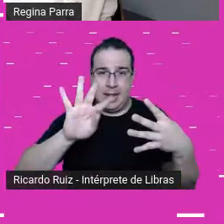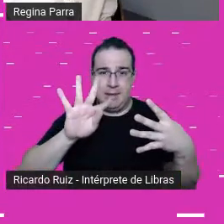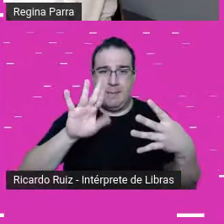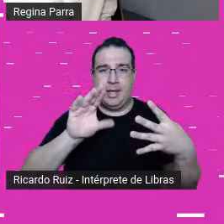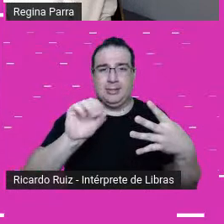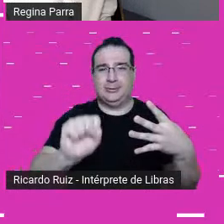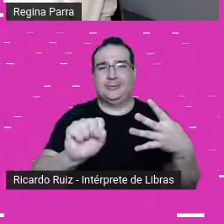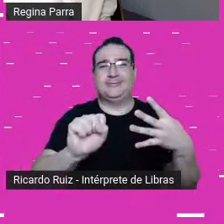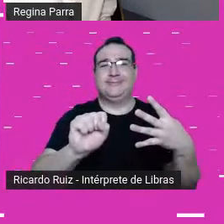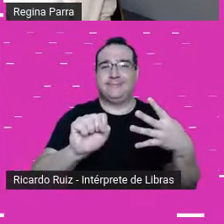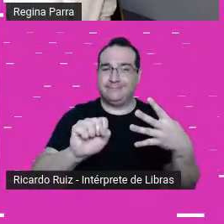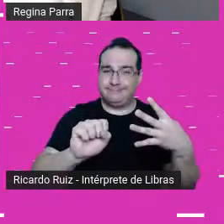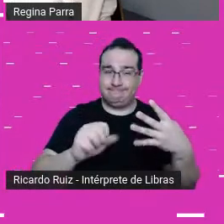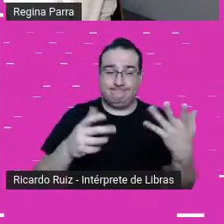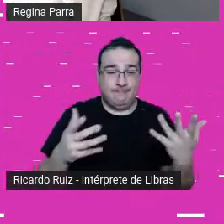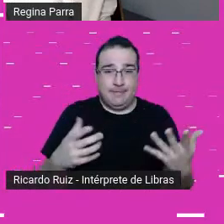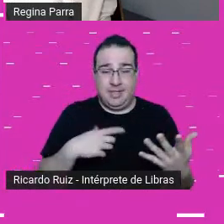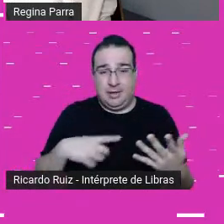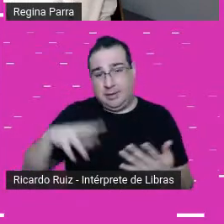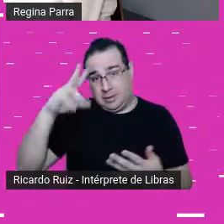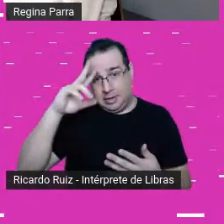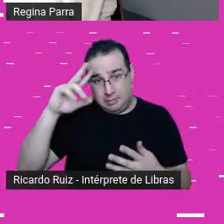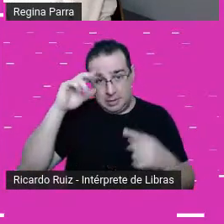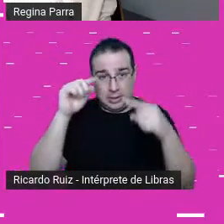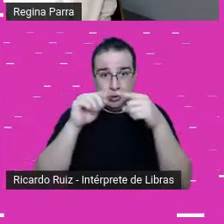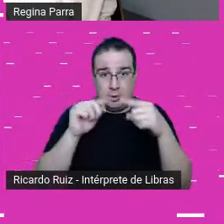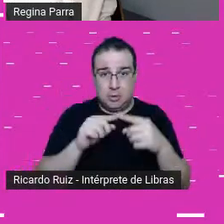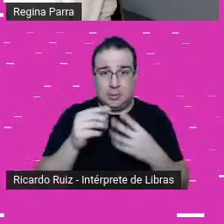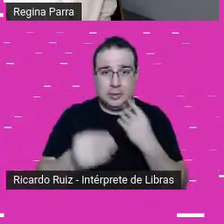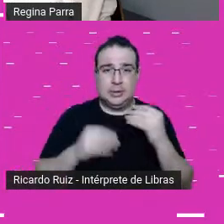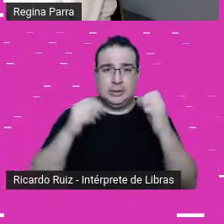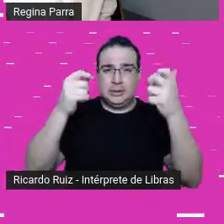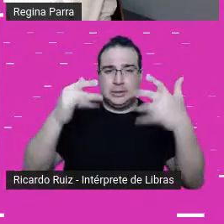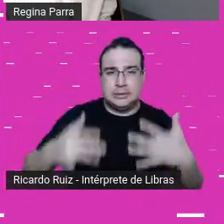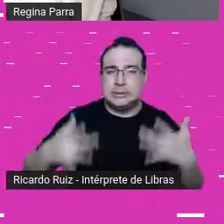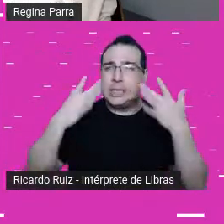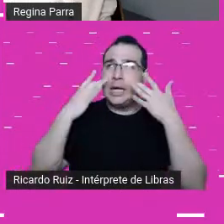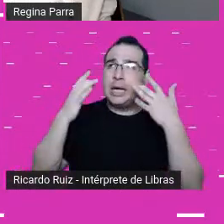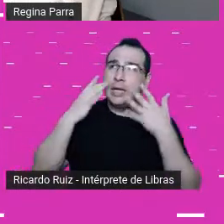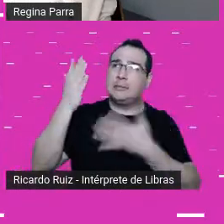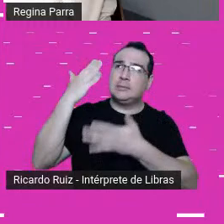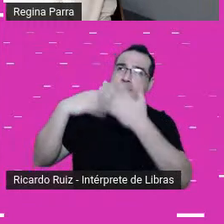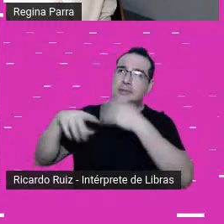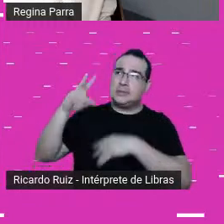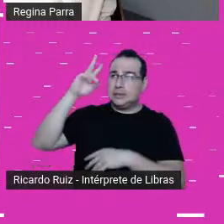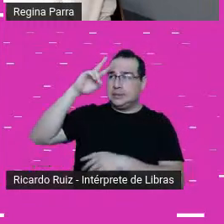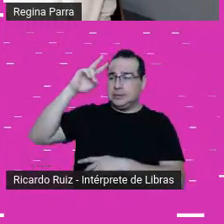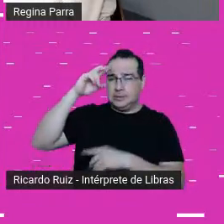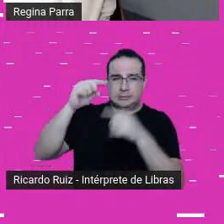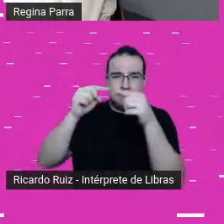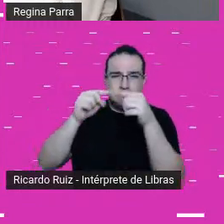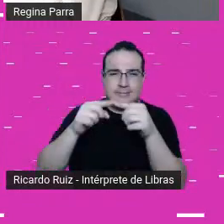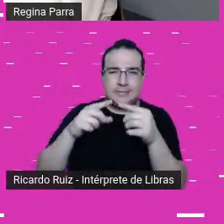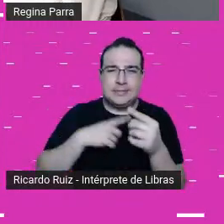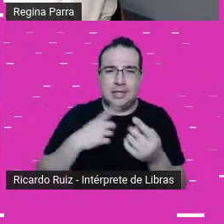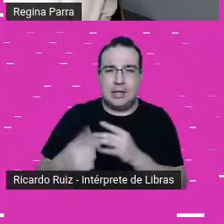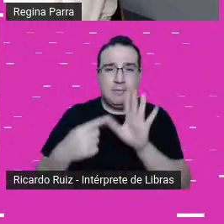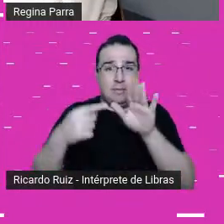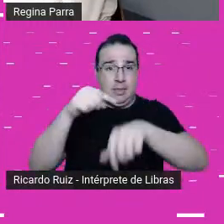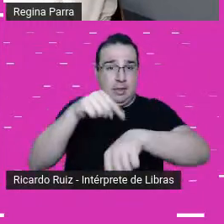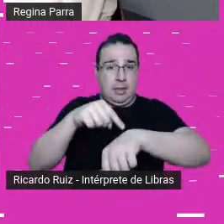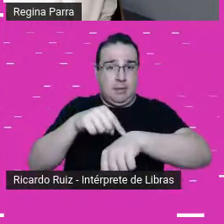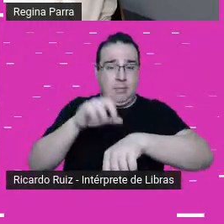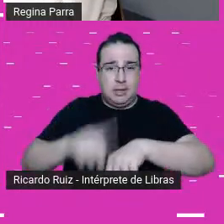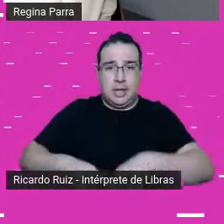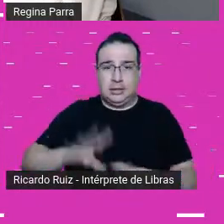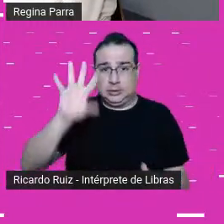E aí, eu, né, lembrando aqui dos espetáculos, eu acho que tem um momento muito